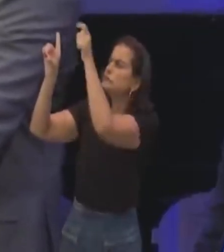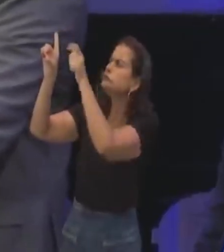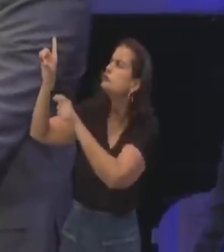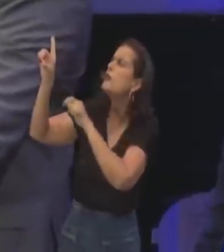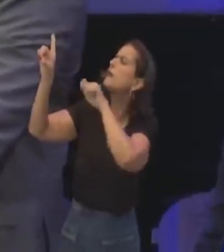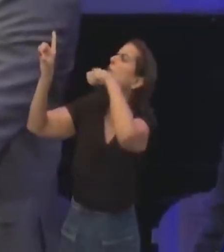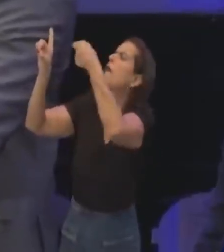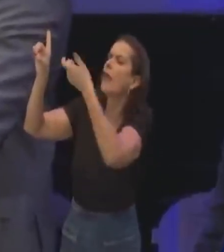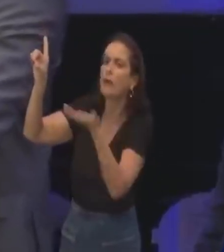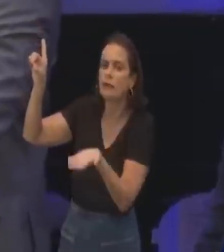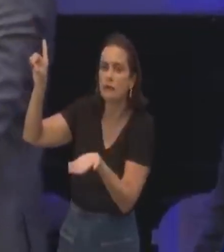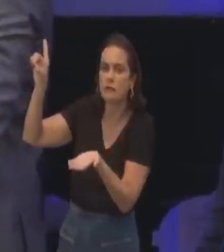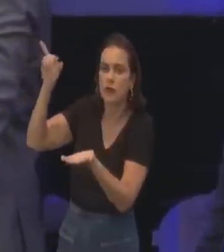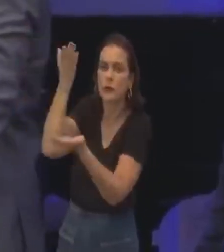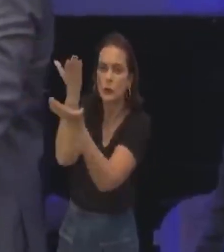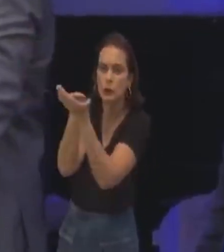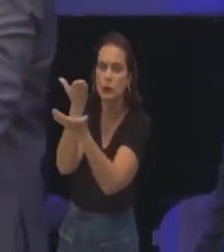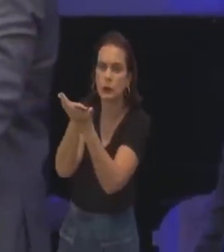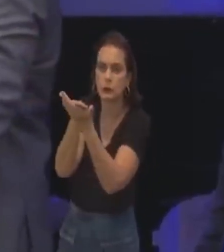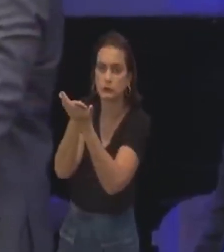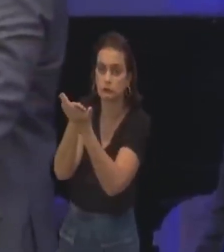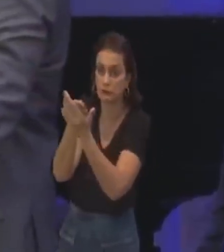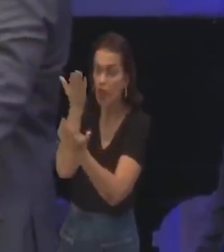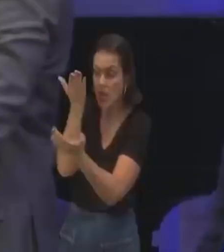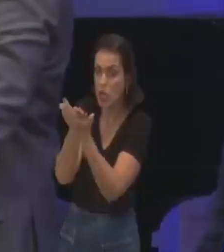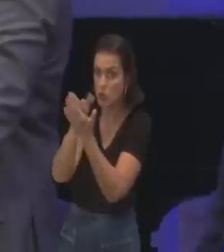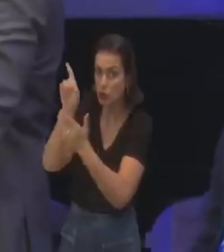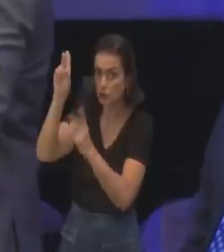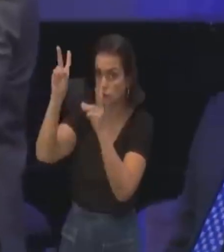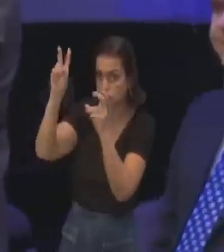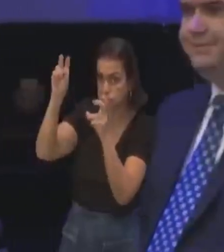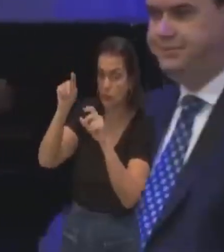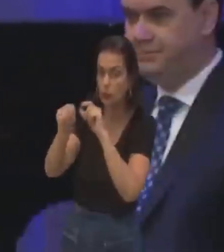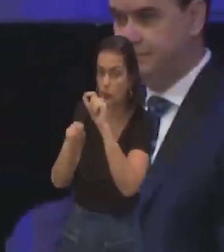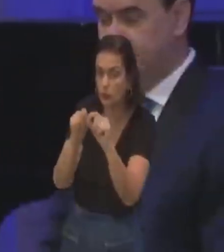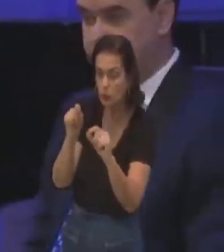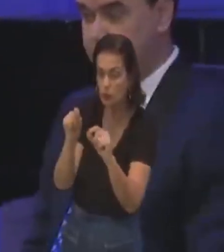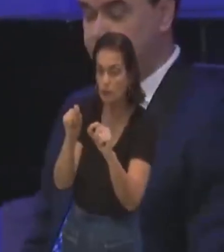E para que esse estudo seja, vamos dizer assim,